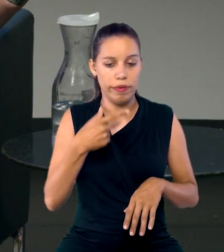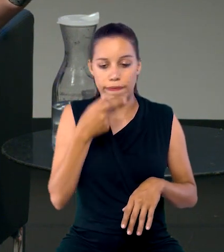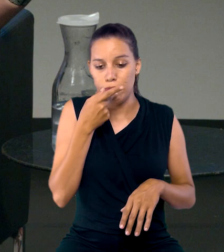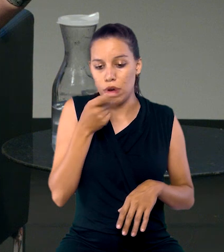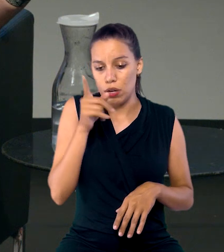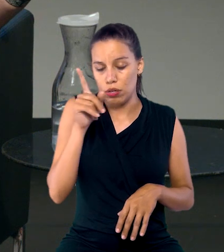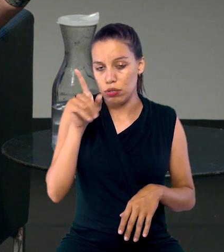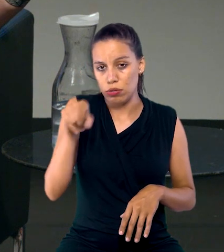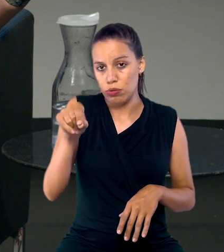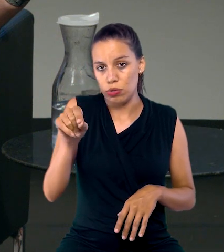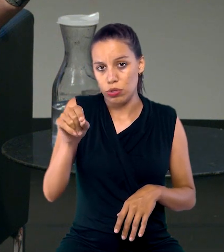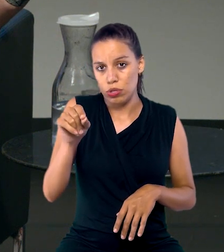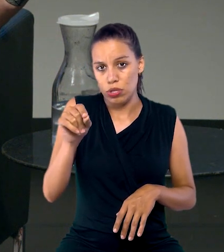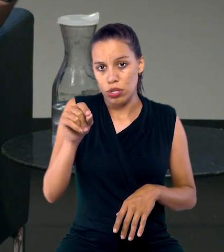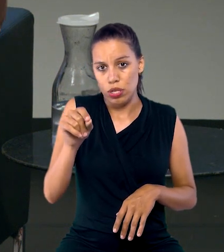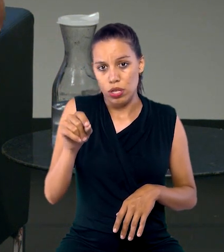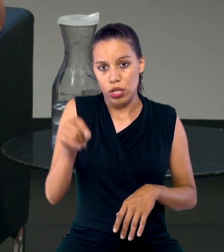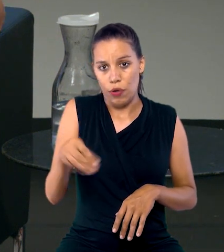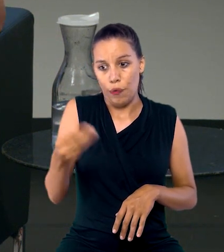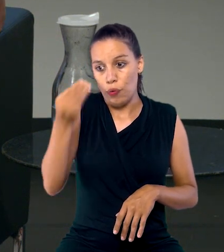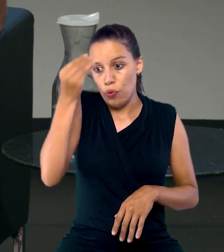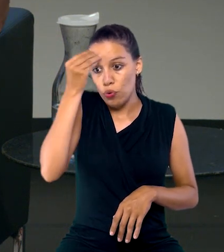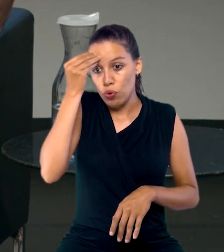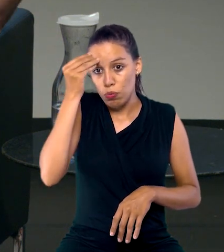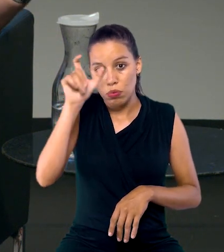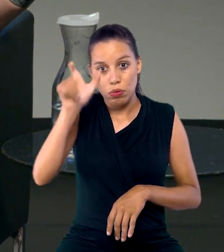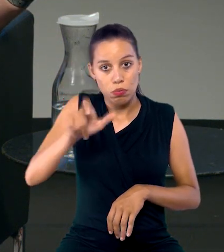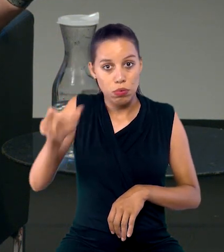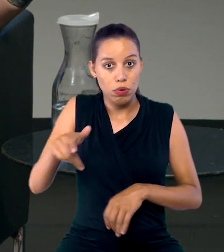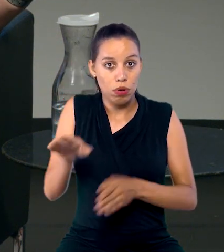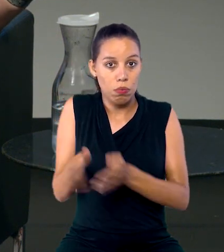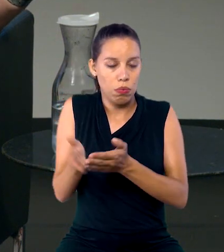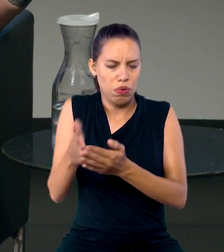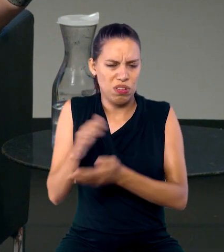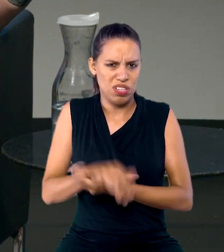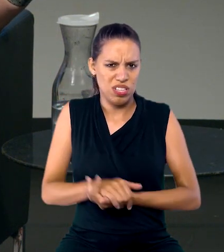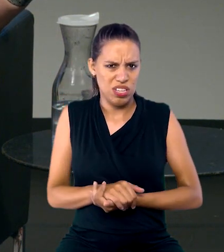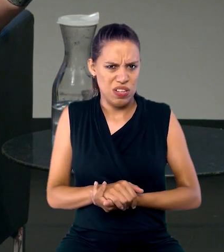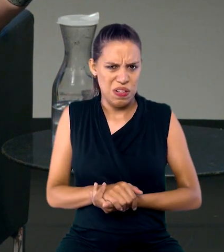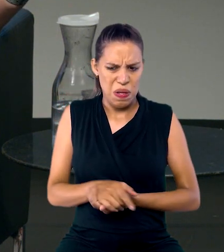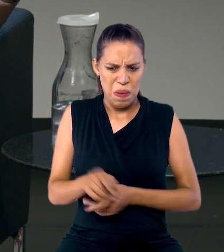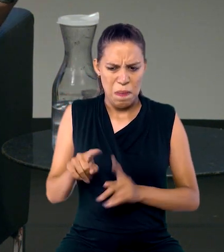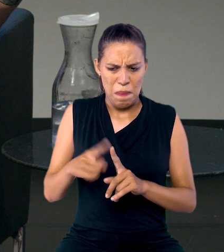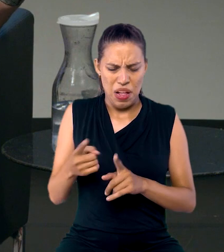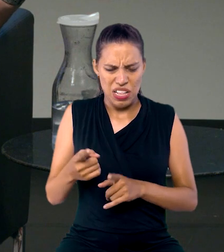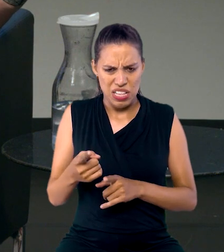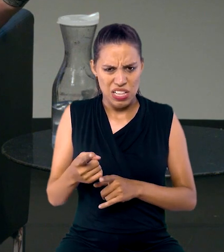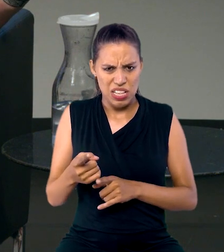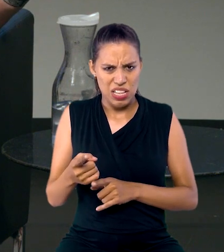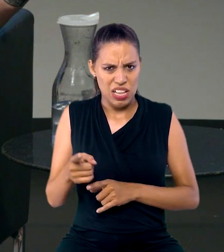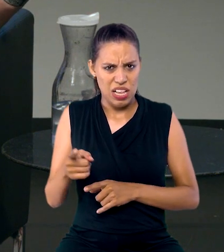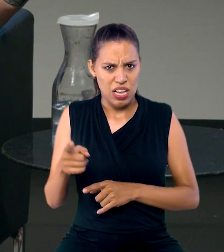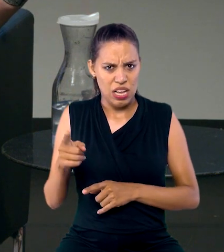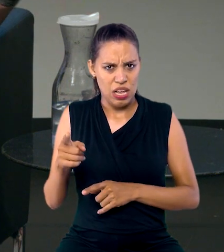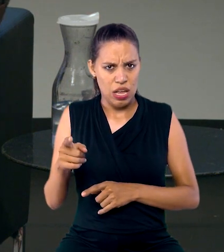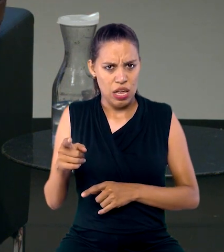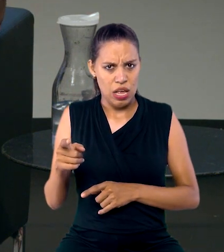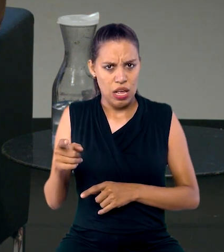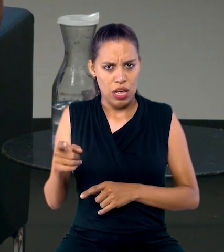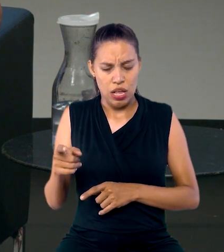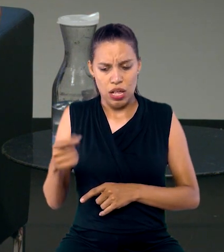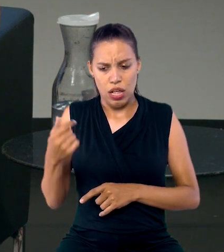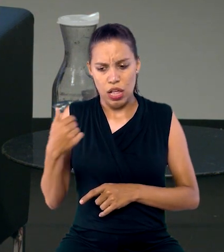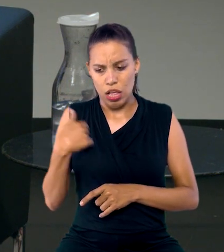negacionismo generalizado. Porque para te dizer que tu não é negacionista, não basta tu dizer que